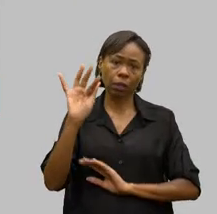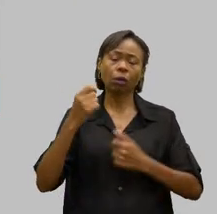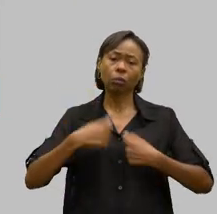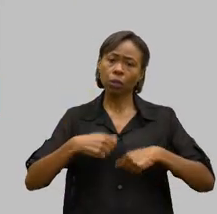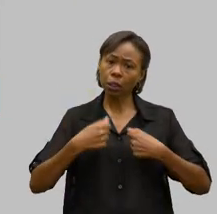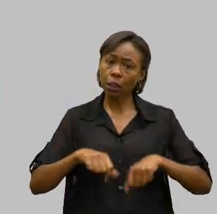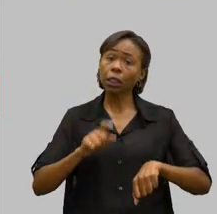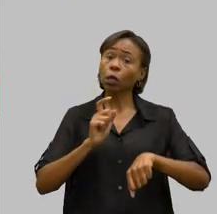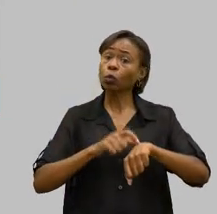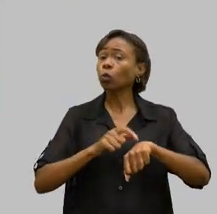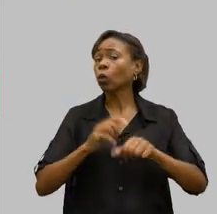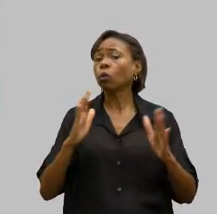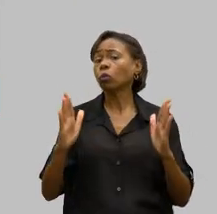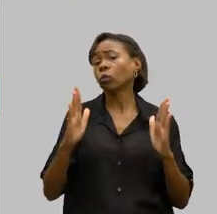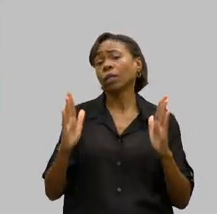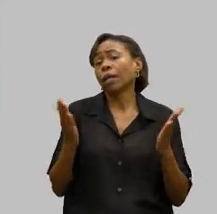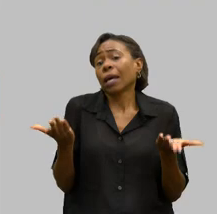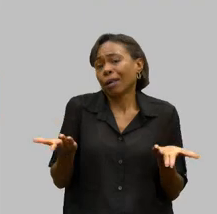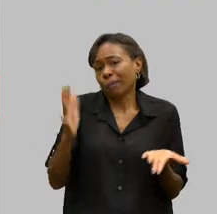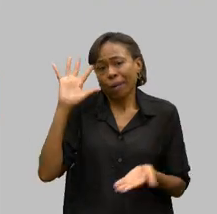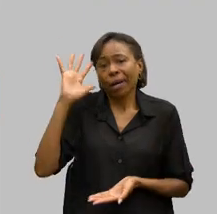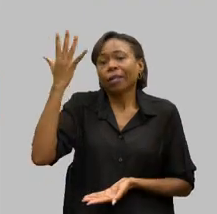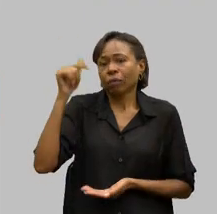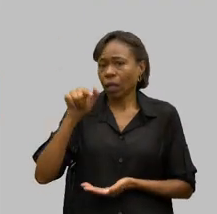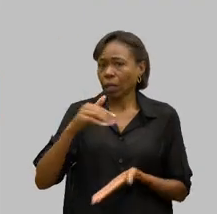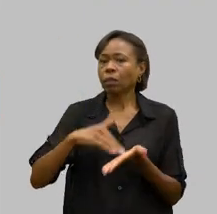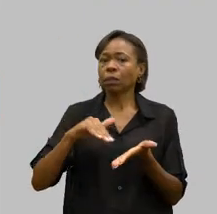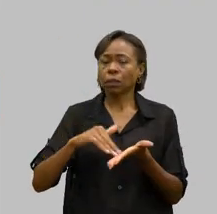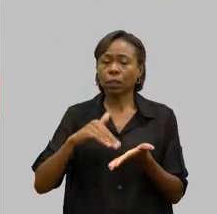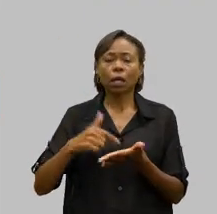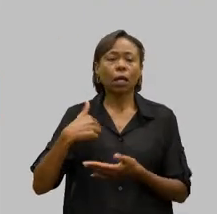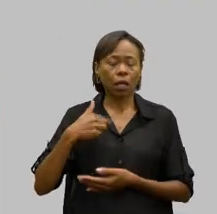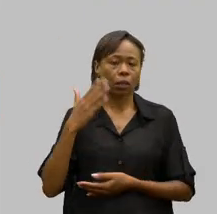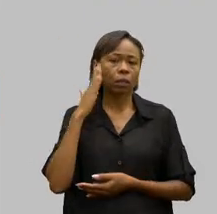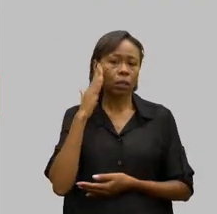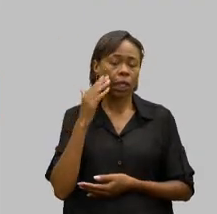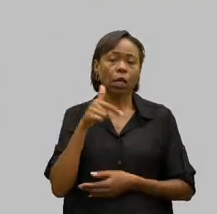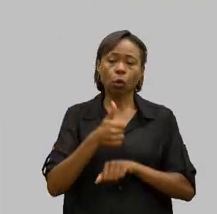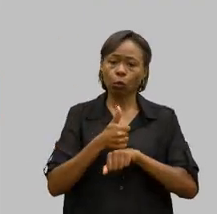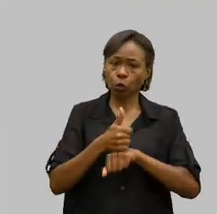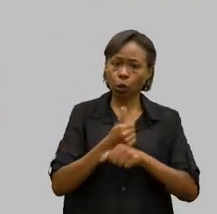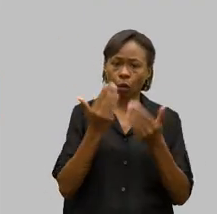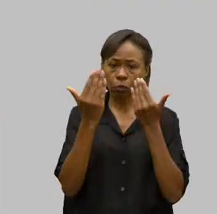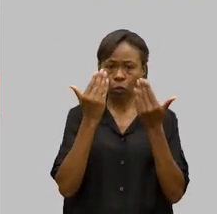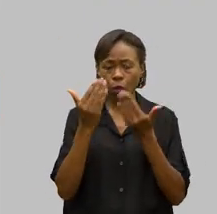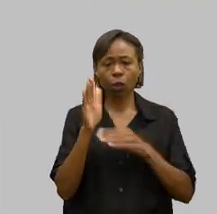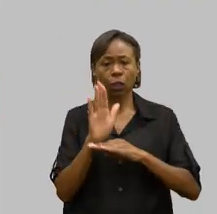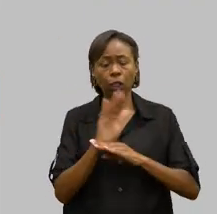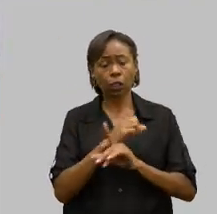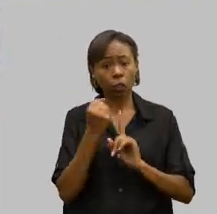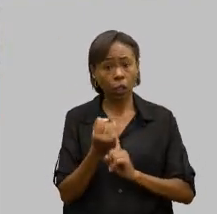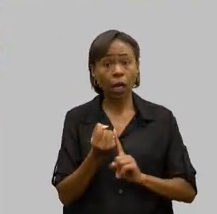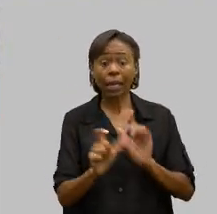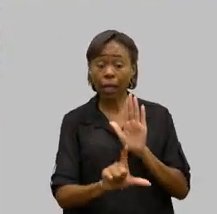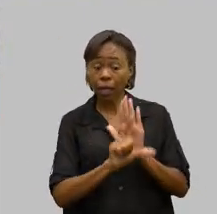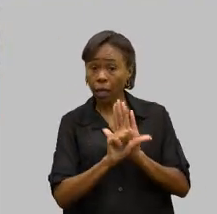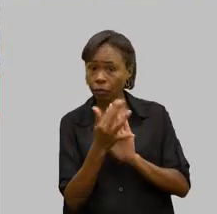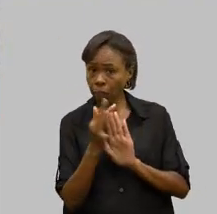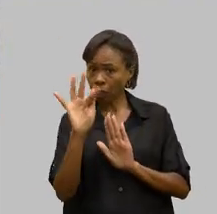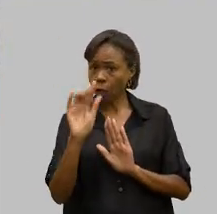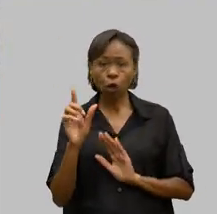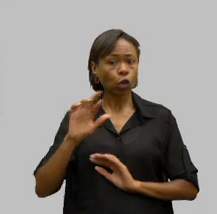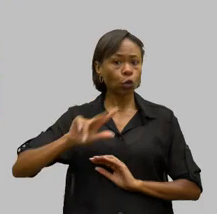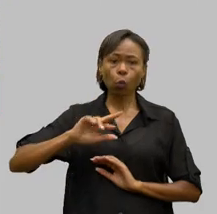um empenho da secretaria para resolver isso. E eu entendo que o psicólogo e assistente social na escola, o que está previsto na lei federal, não é para atendimento